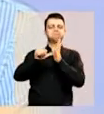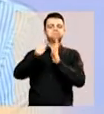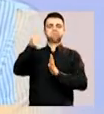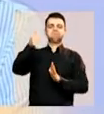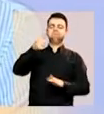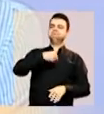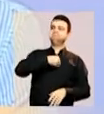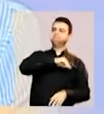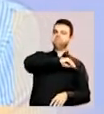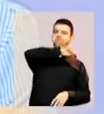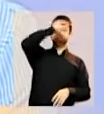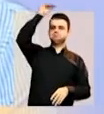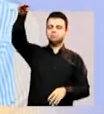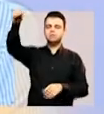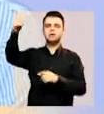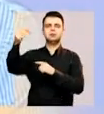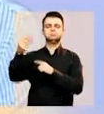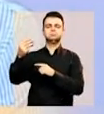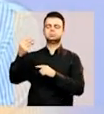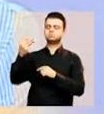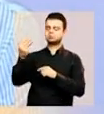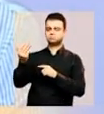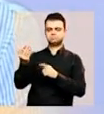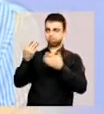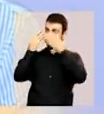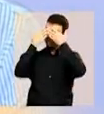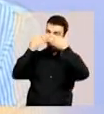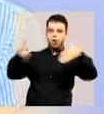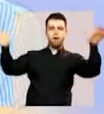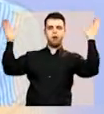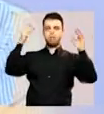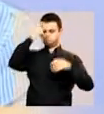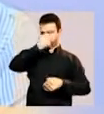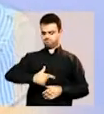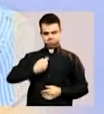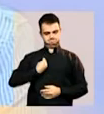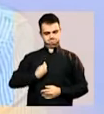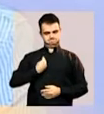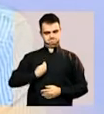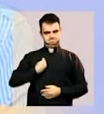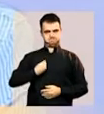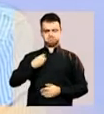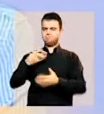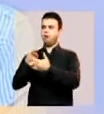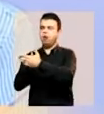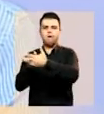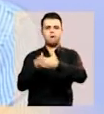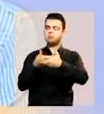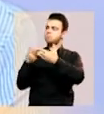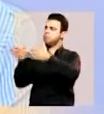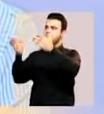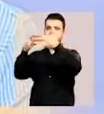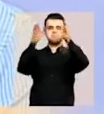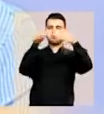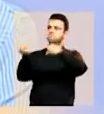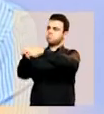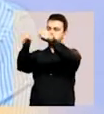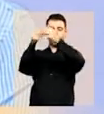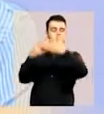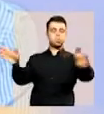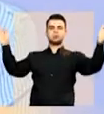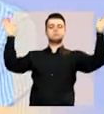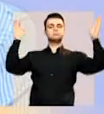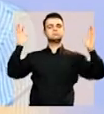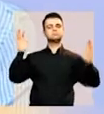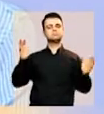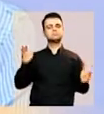ela agrega muito na vida, né? Algo pessoal, que você quebra paradigmas sobre aquilo. Sim. Então, porque às vezes a